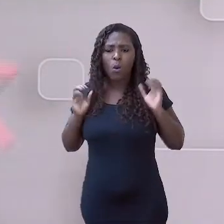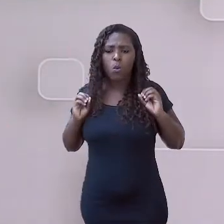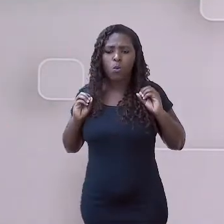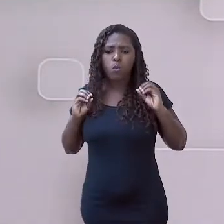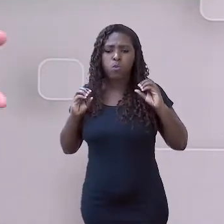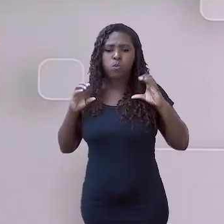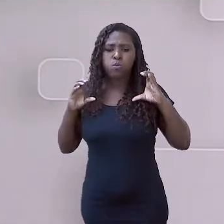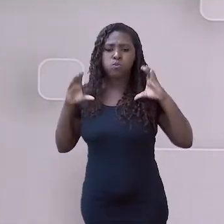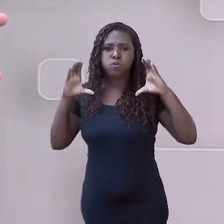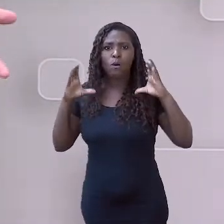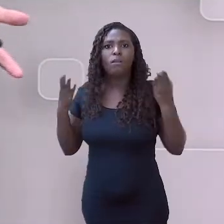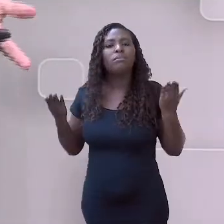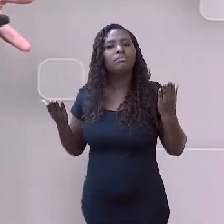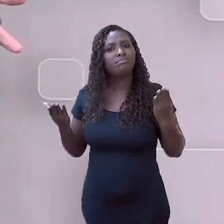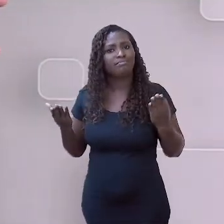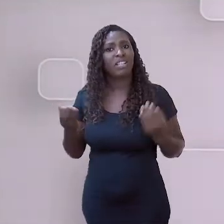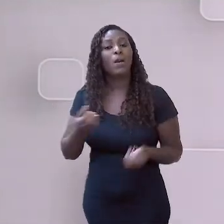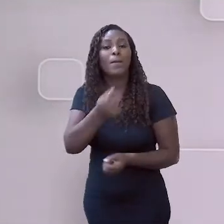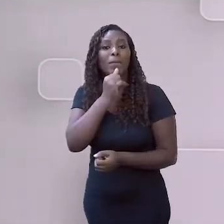ano.